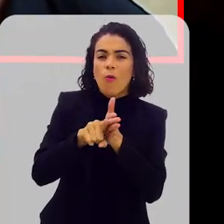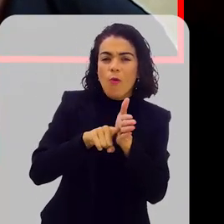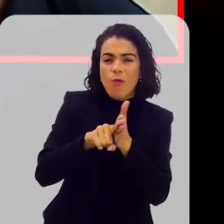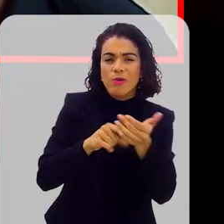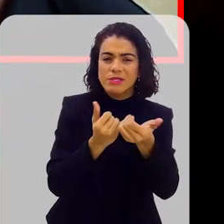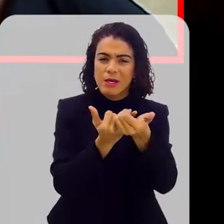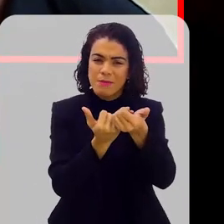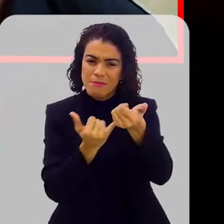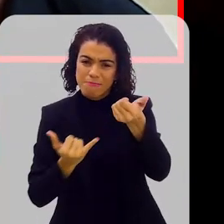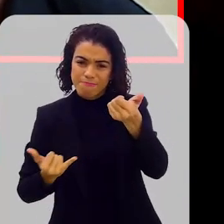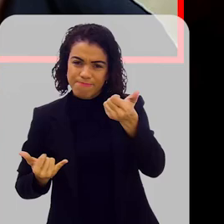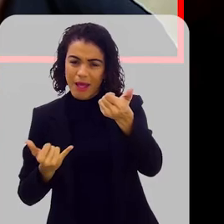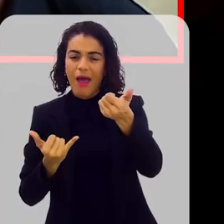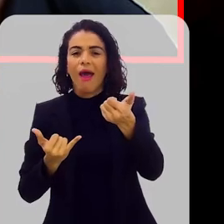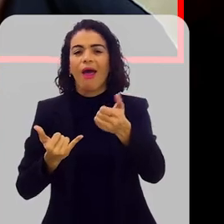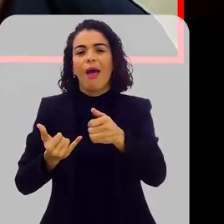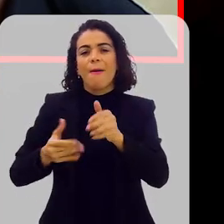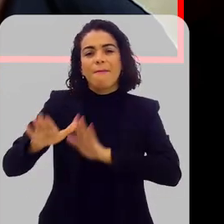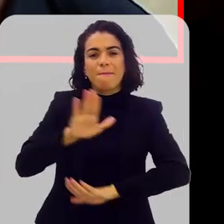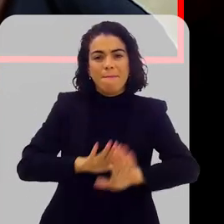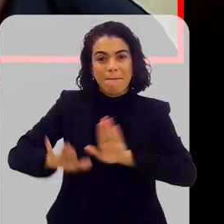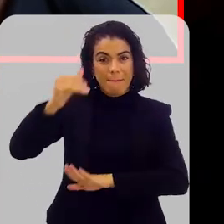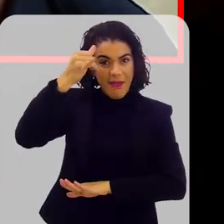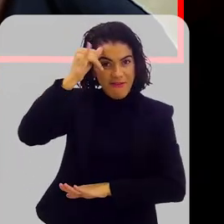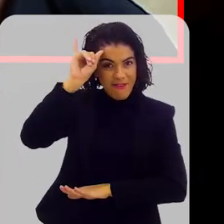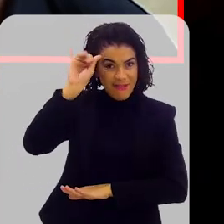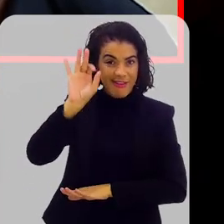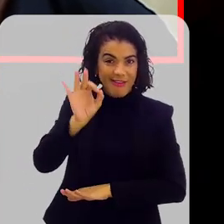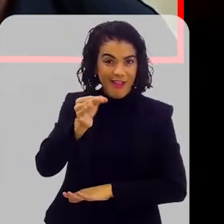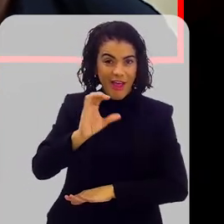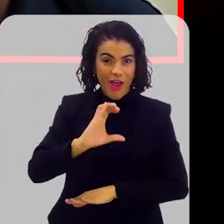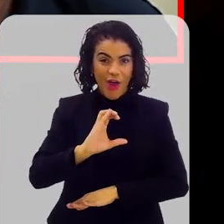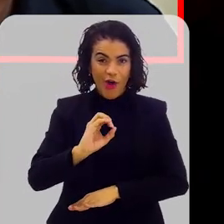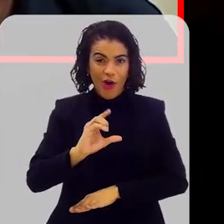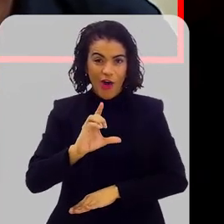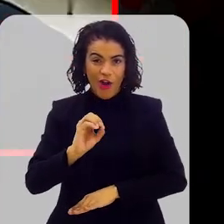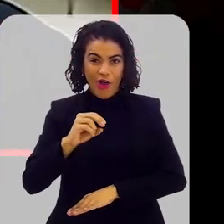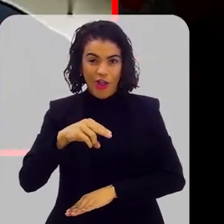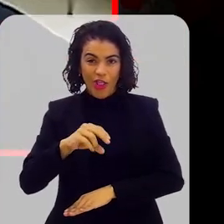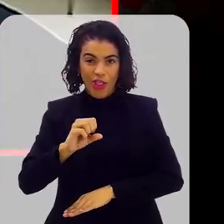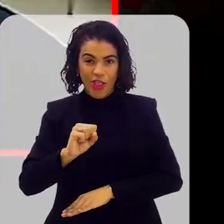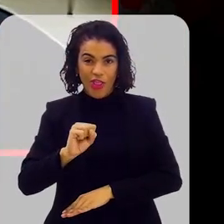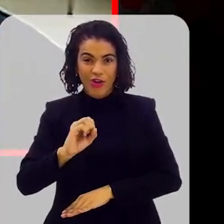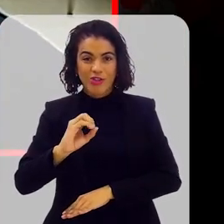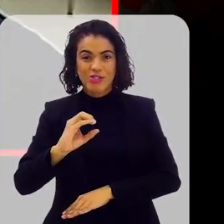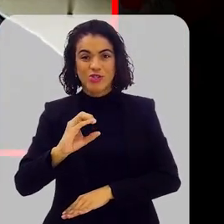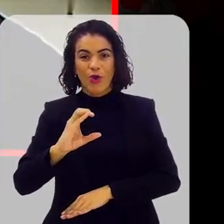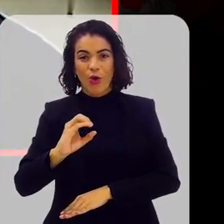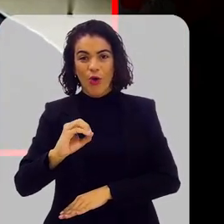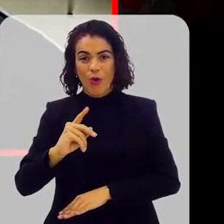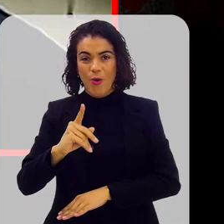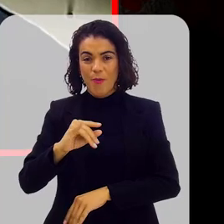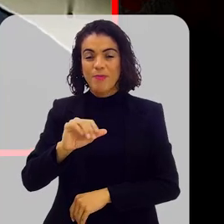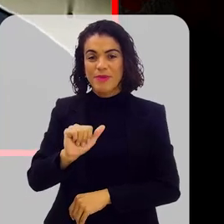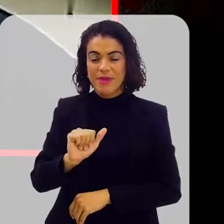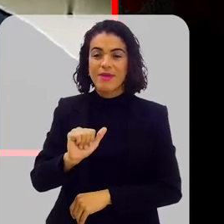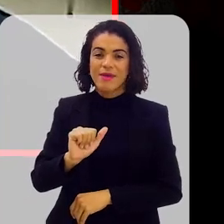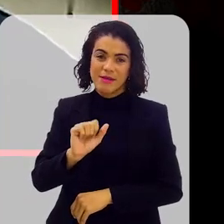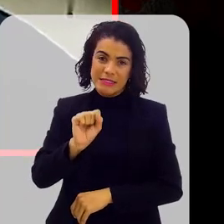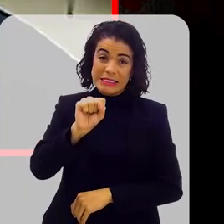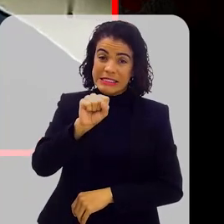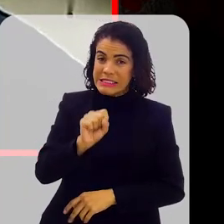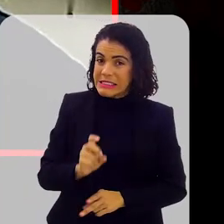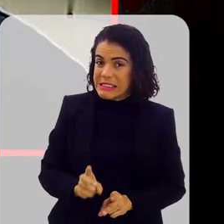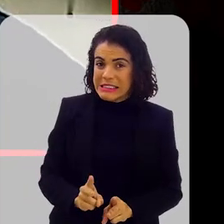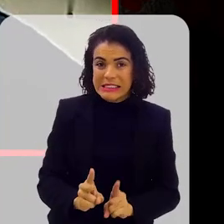do exame preventivo da colonoscopia, não é isso, doutor? Sim, Cláudia, eu sou a favor da